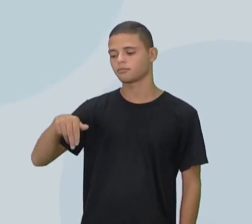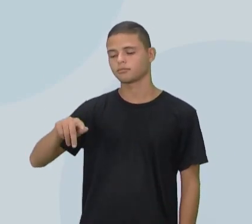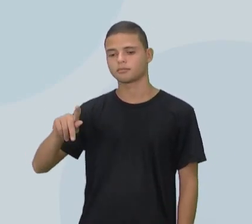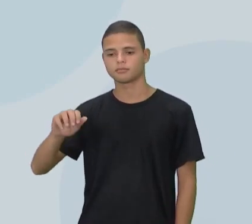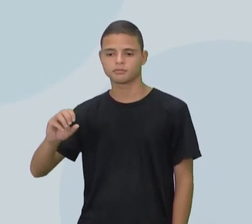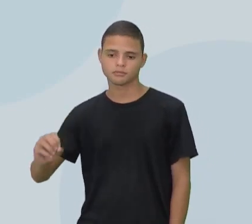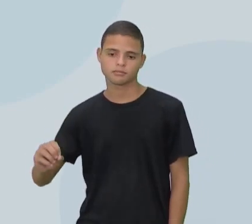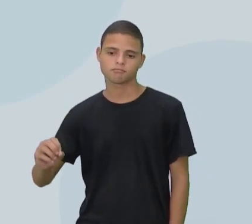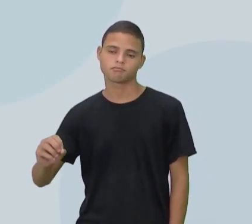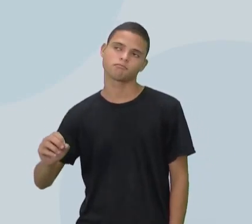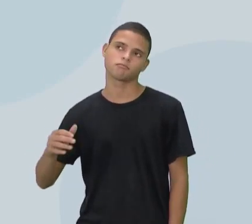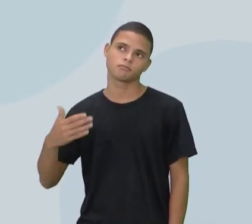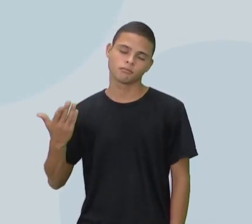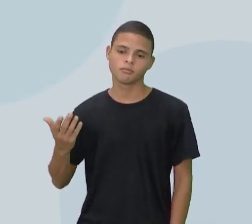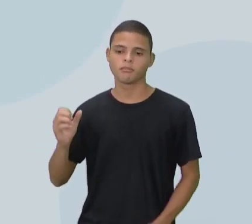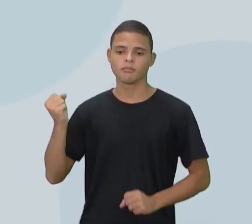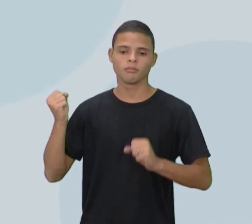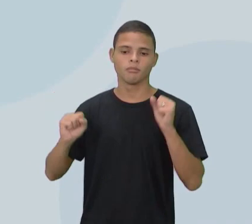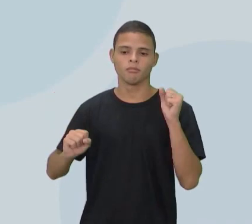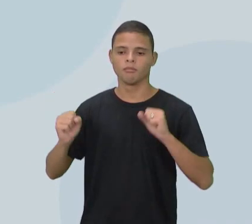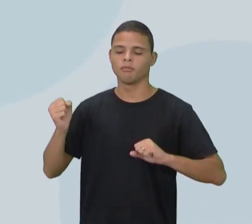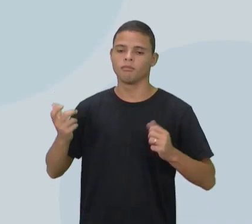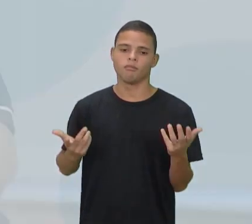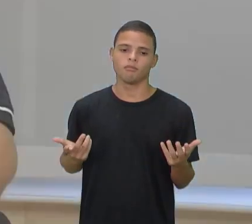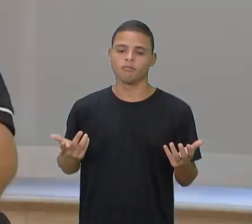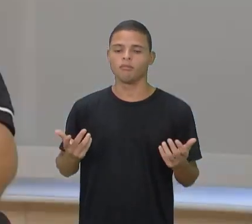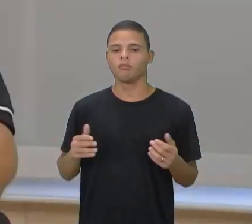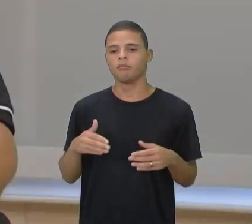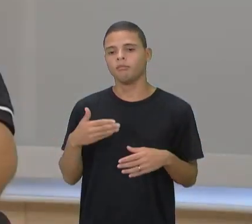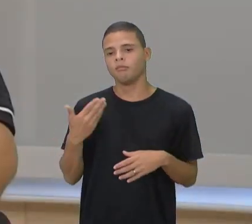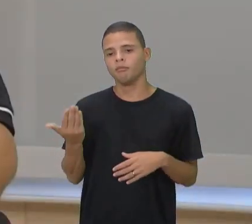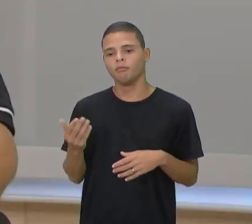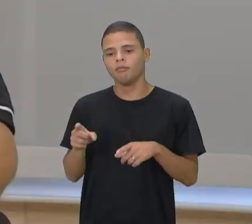meio, seja ele industrial ou mesmo de